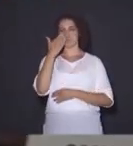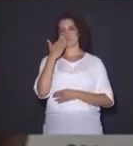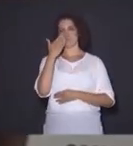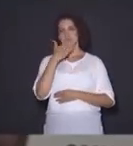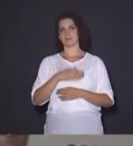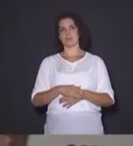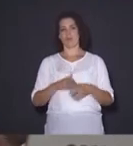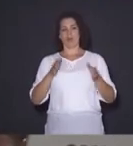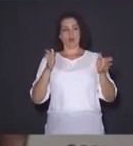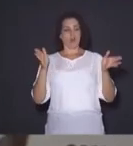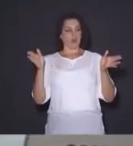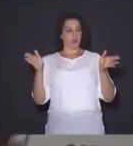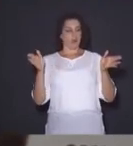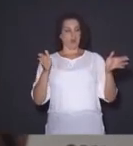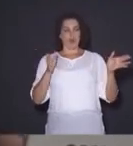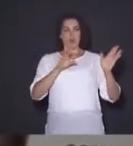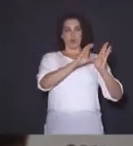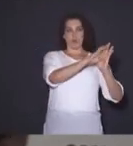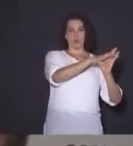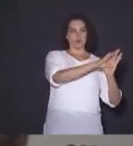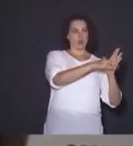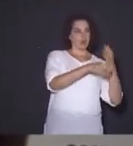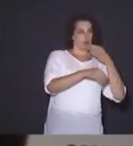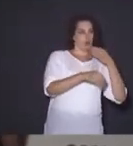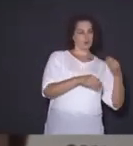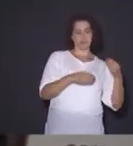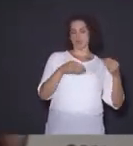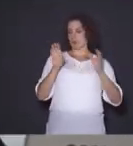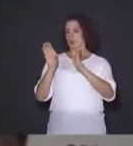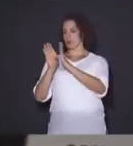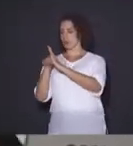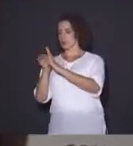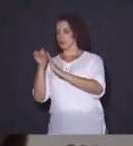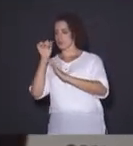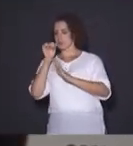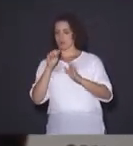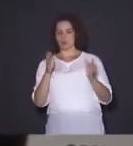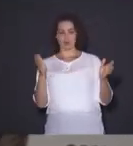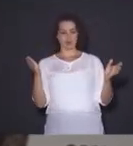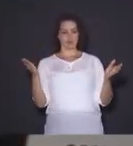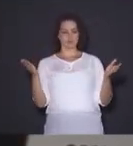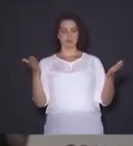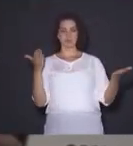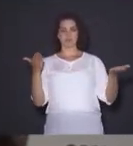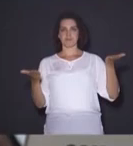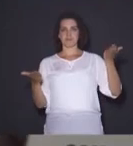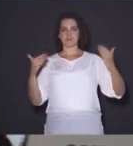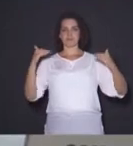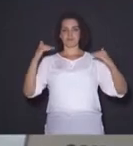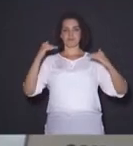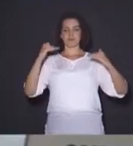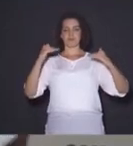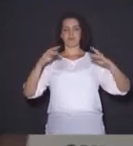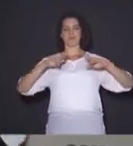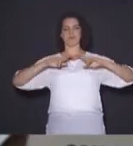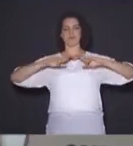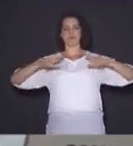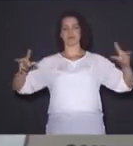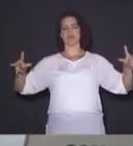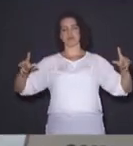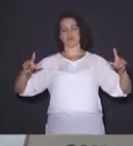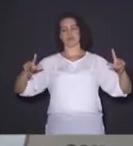então essa é a definição é do que é a língua portuguesa teoricamente é uma ciência importante né traz como